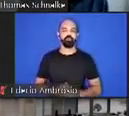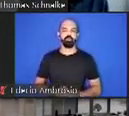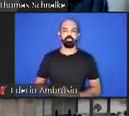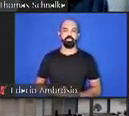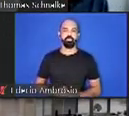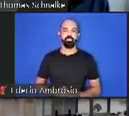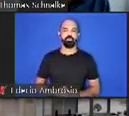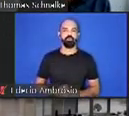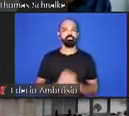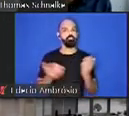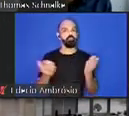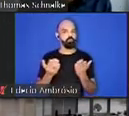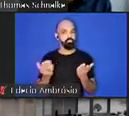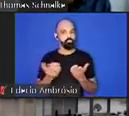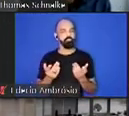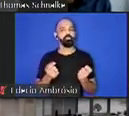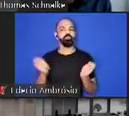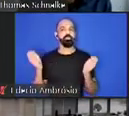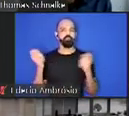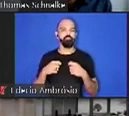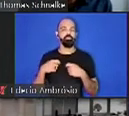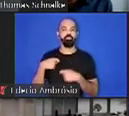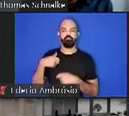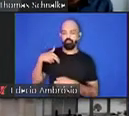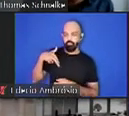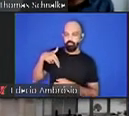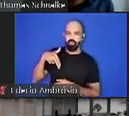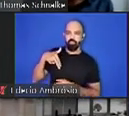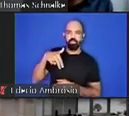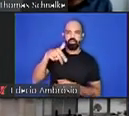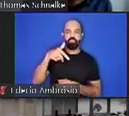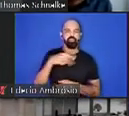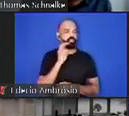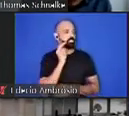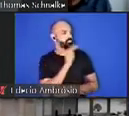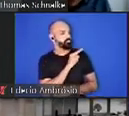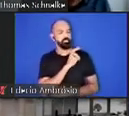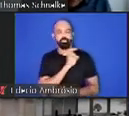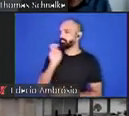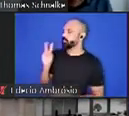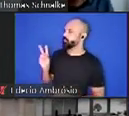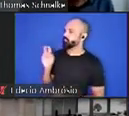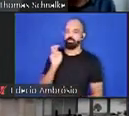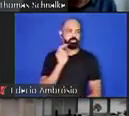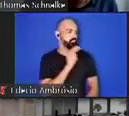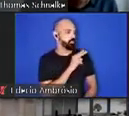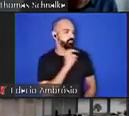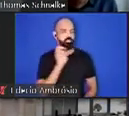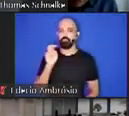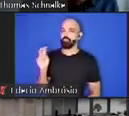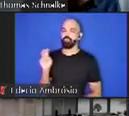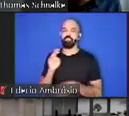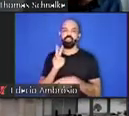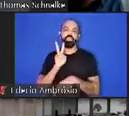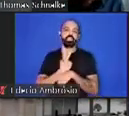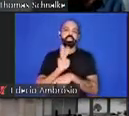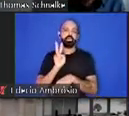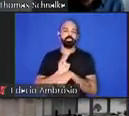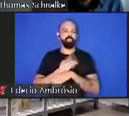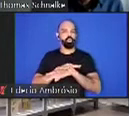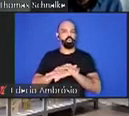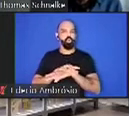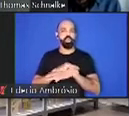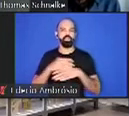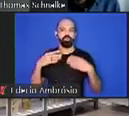pessoas podem andar pelos corredores e ver essas representações patológicas do corpo